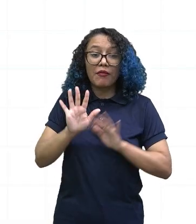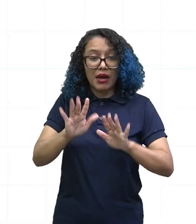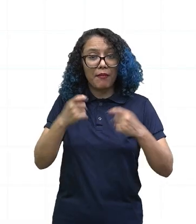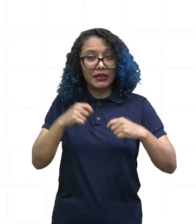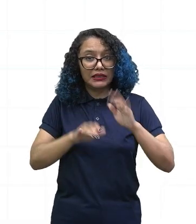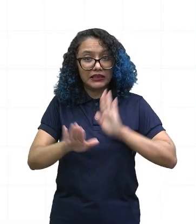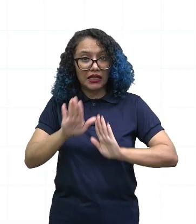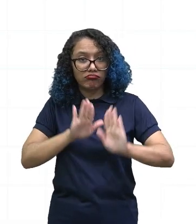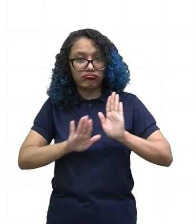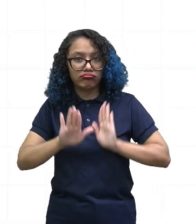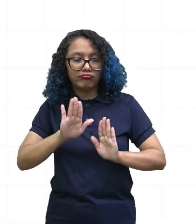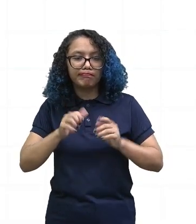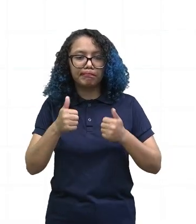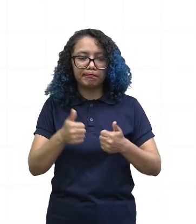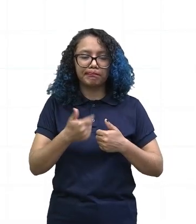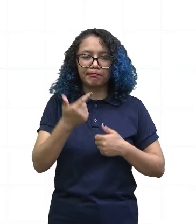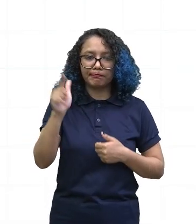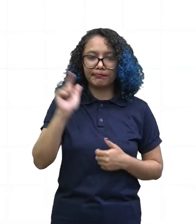Vamos voltar aqui.